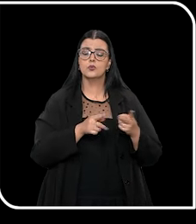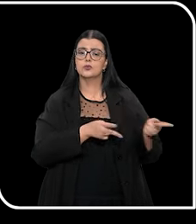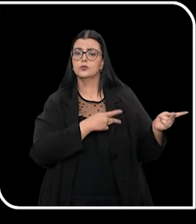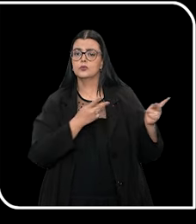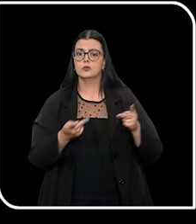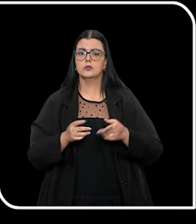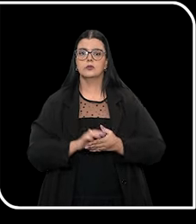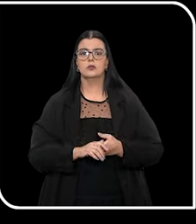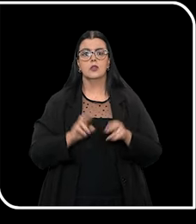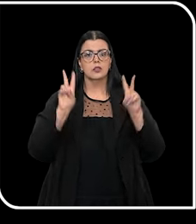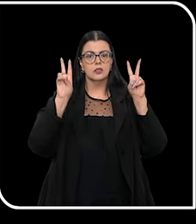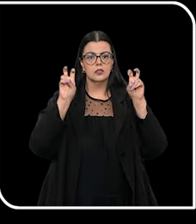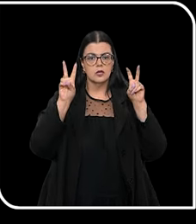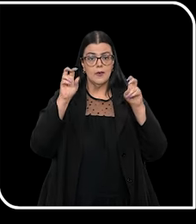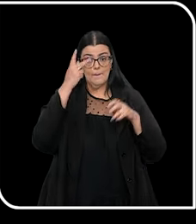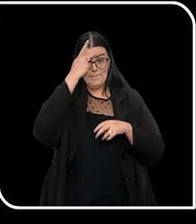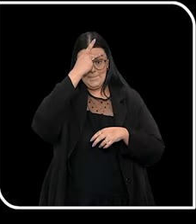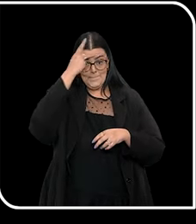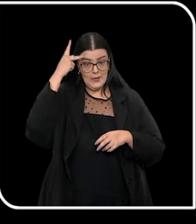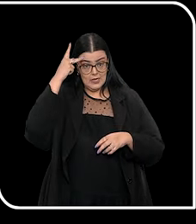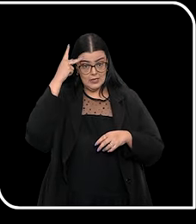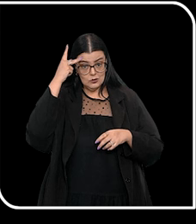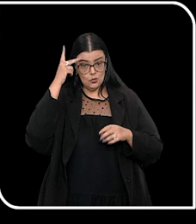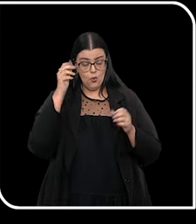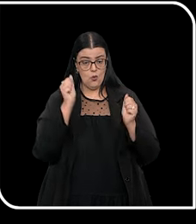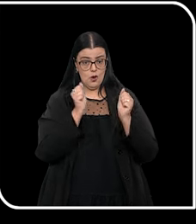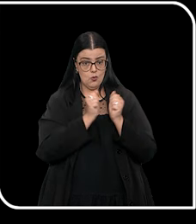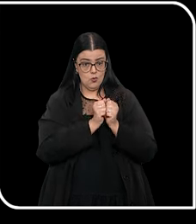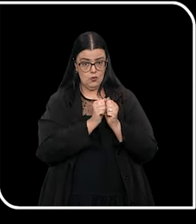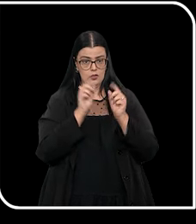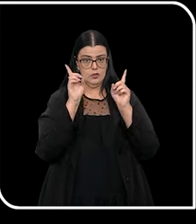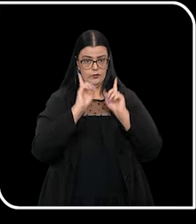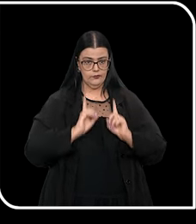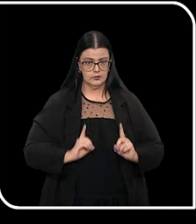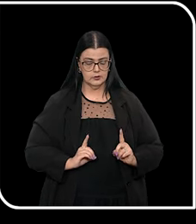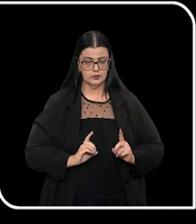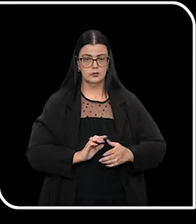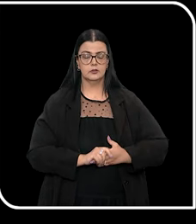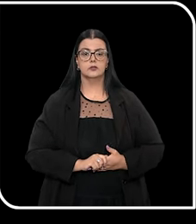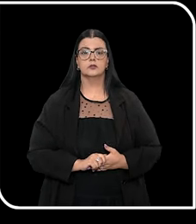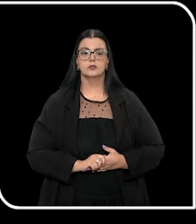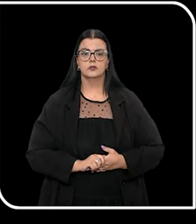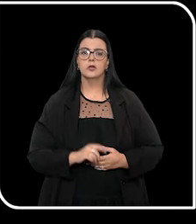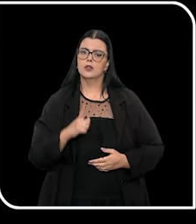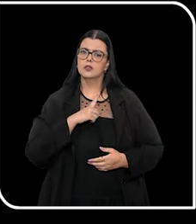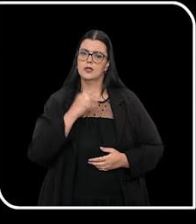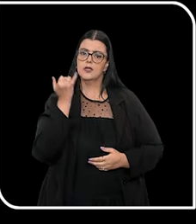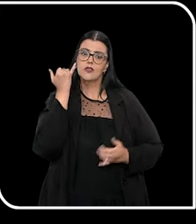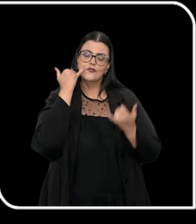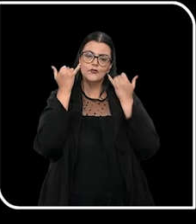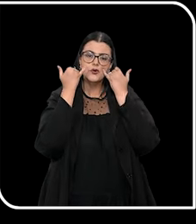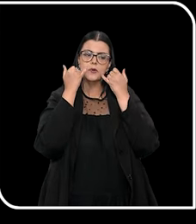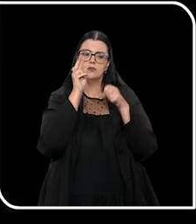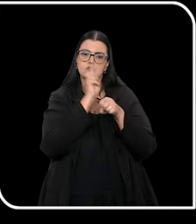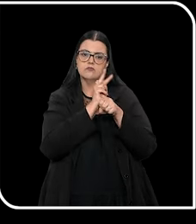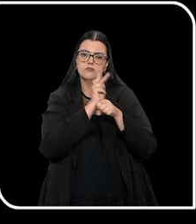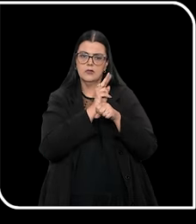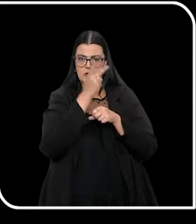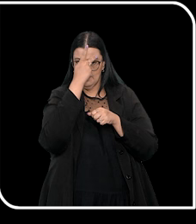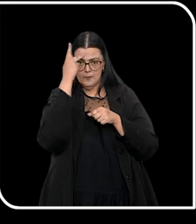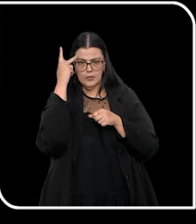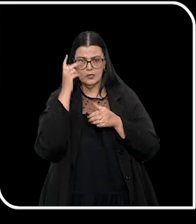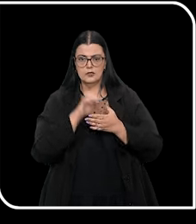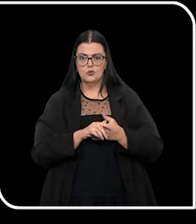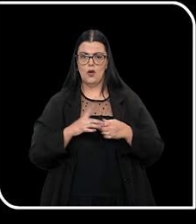queria trazer o termo correto é pessoa com deficiência e guardem essa informação não